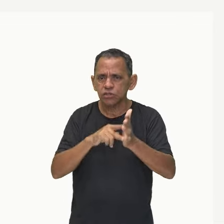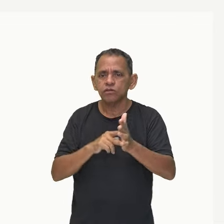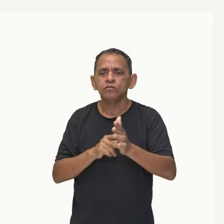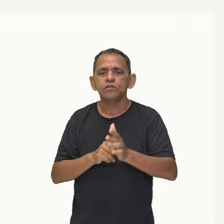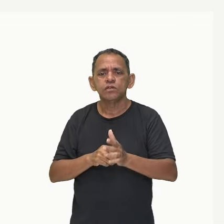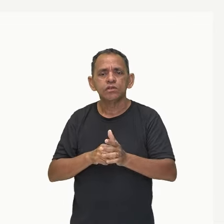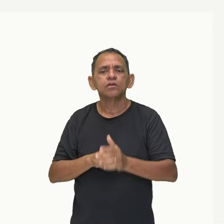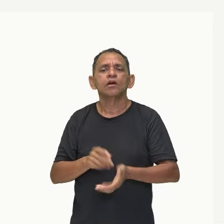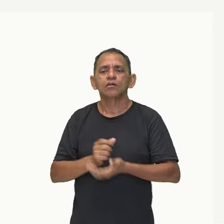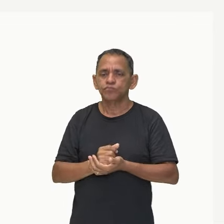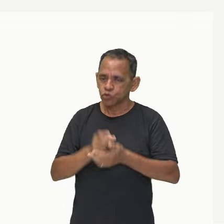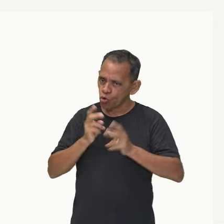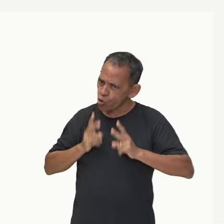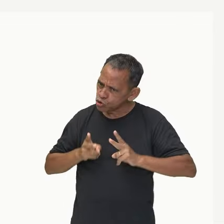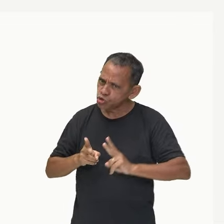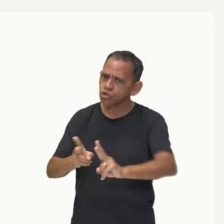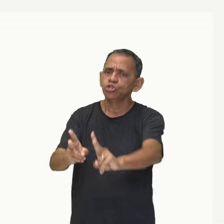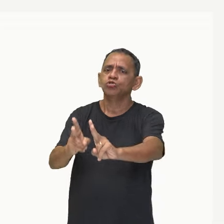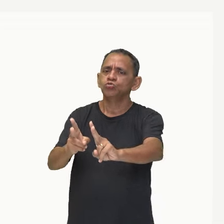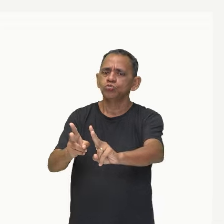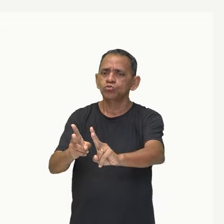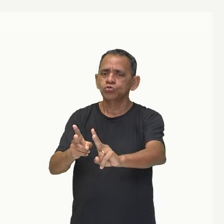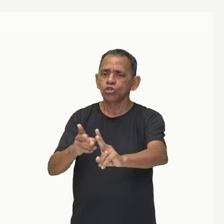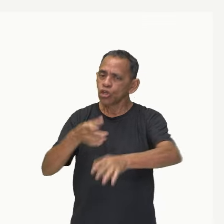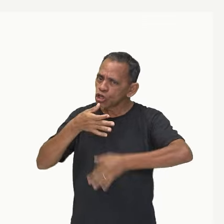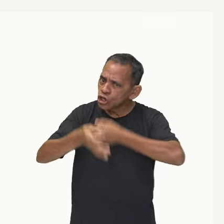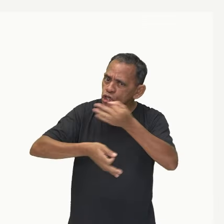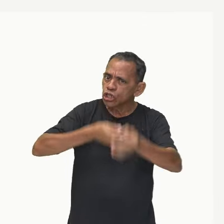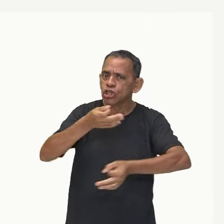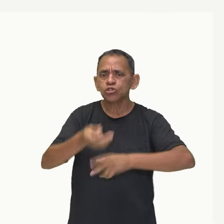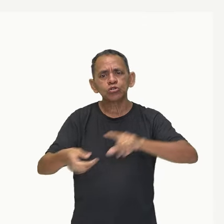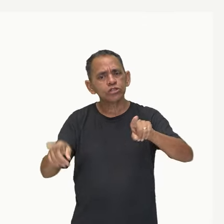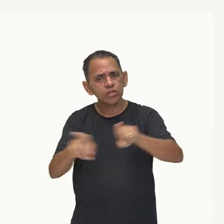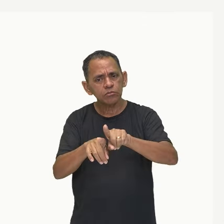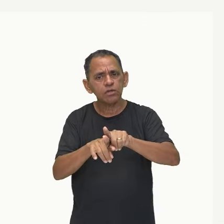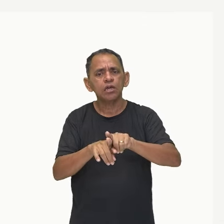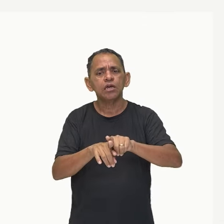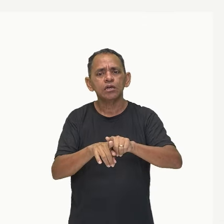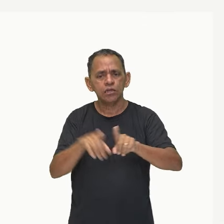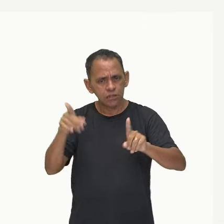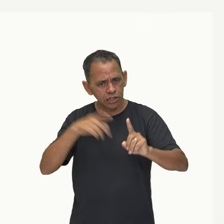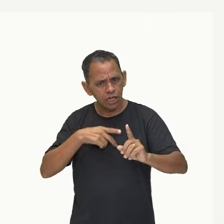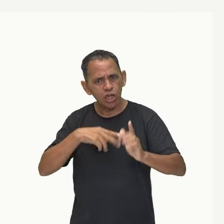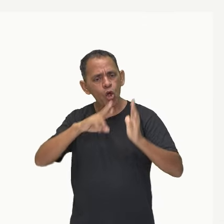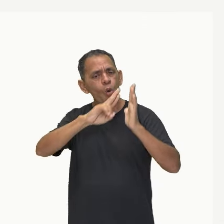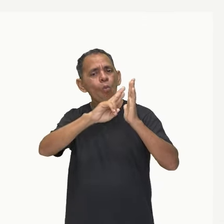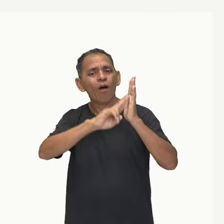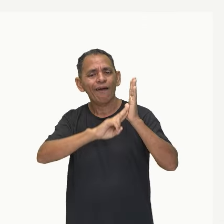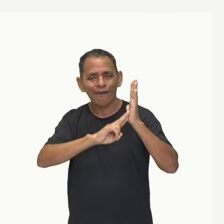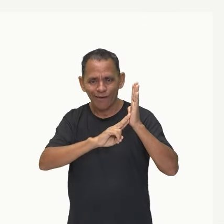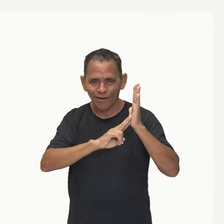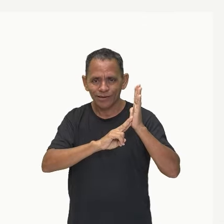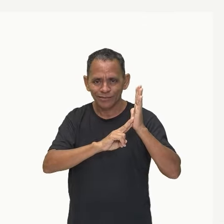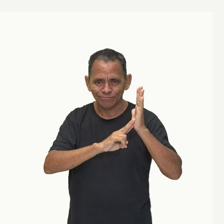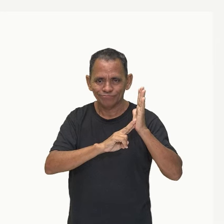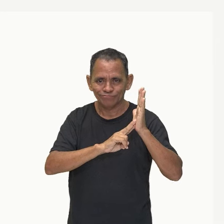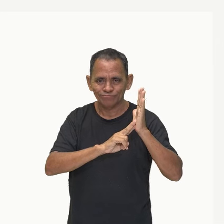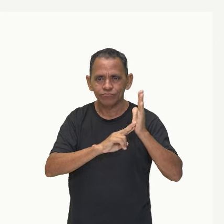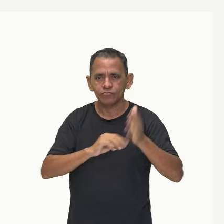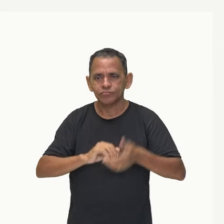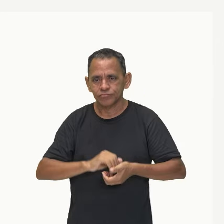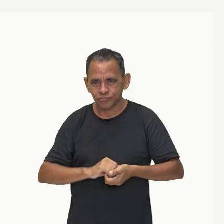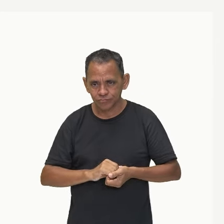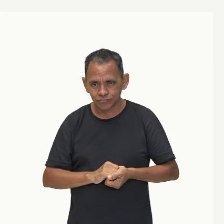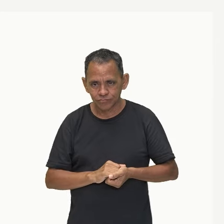sistemático e crítico. Ele segue uma regra, uma norma ali, né? Então, por exemplo, olha